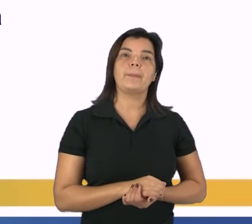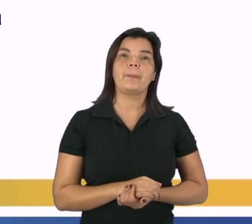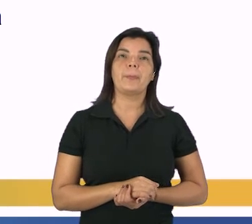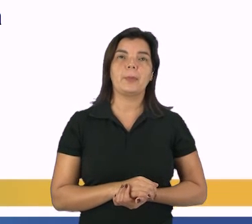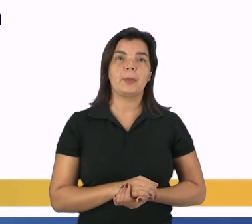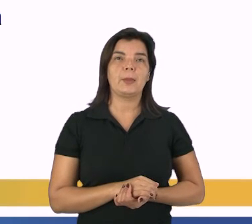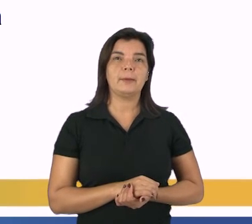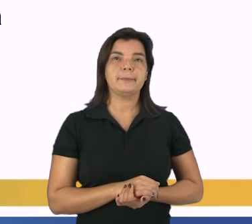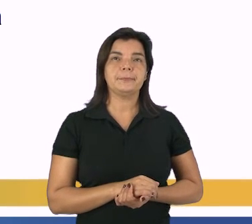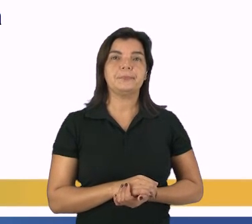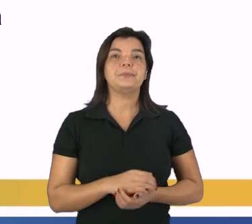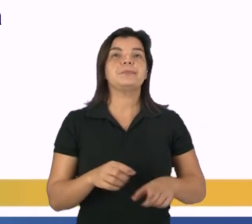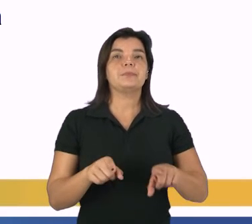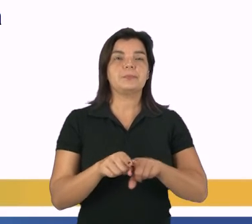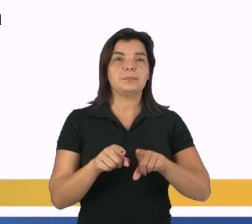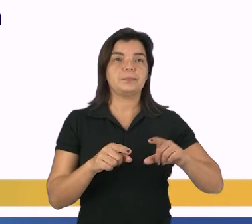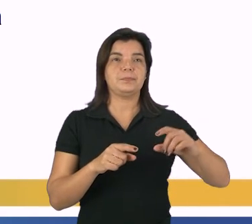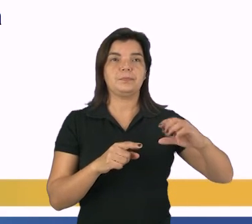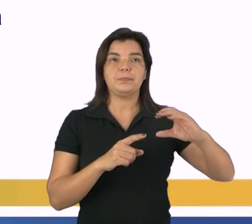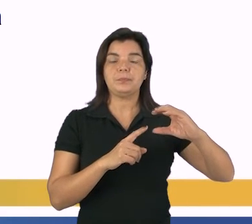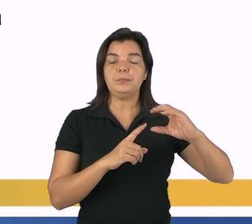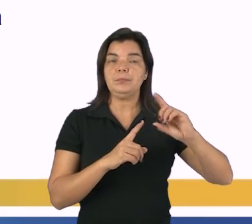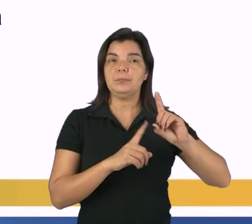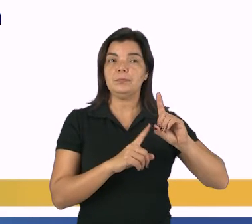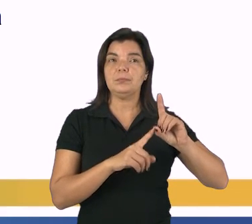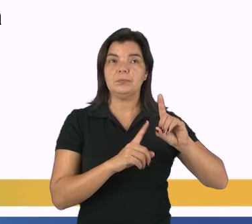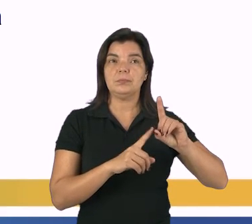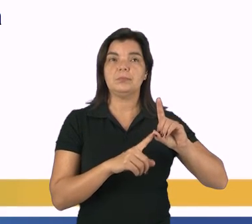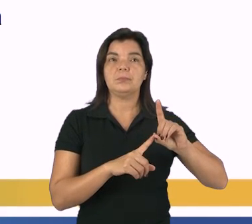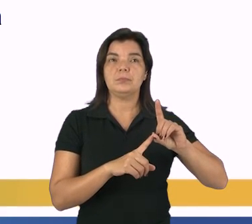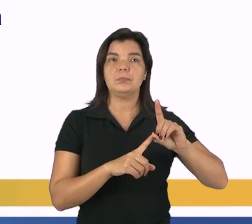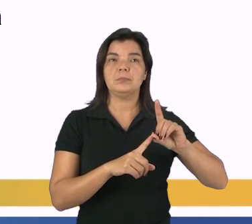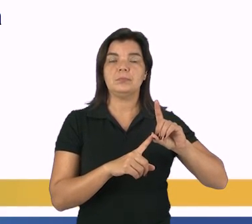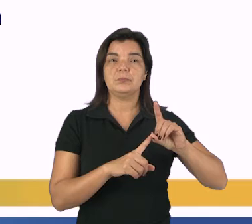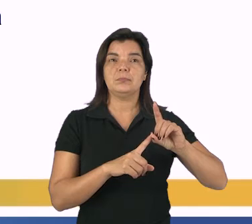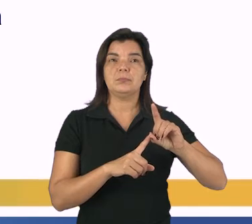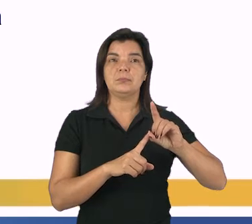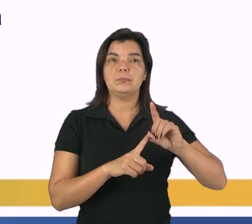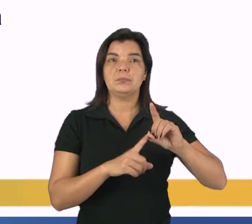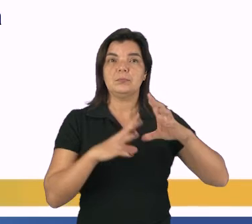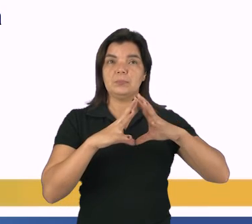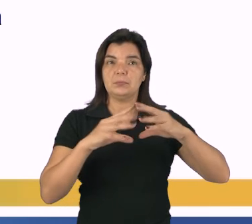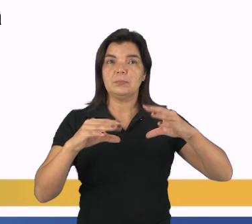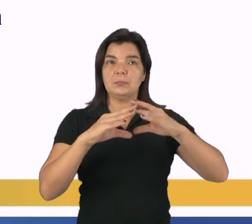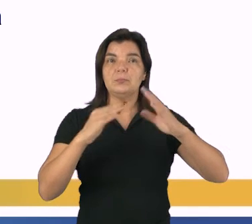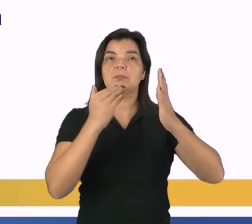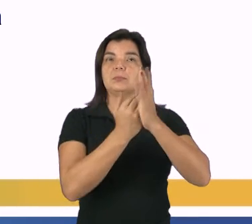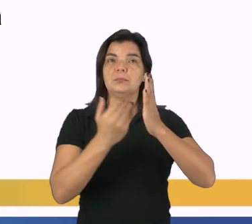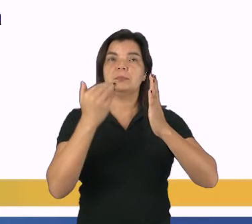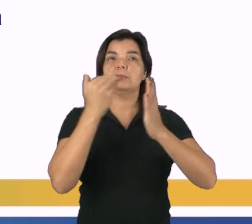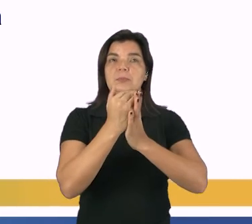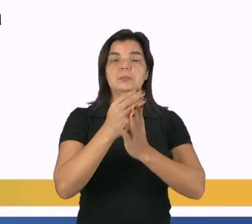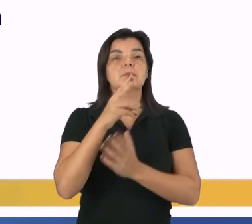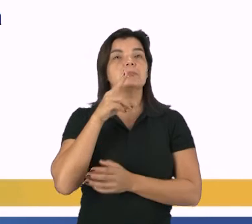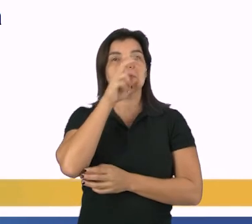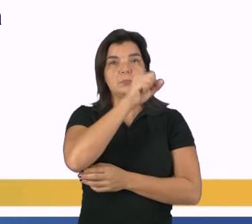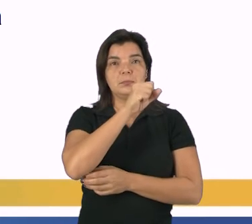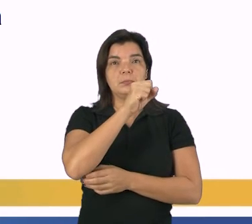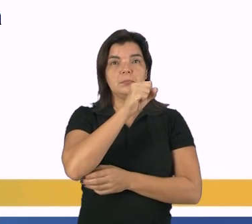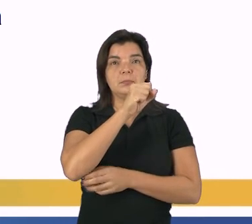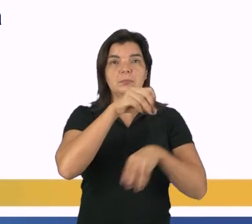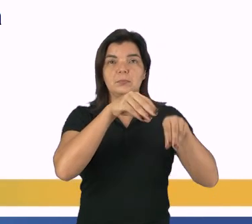gravidade ainda equilibraria a força eletrostática, mas apenas se a poeira perdesse carga. Letra B,